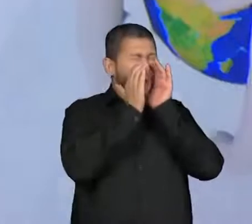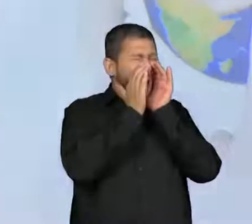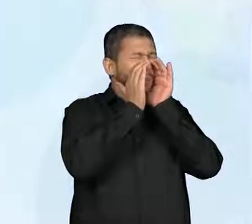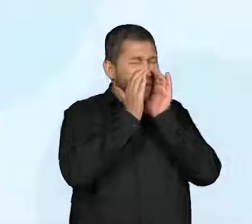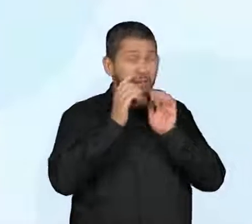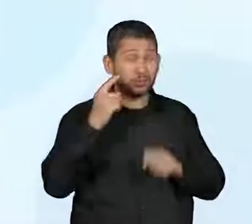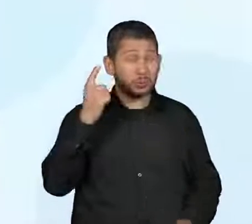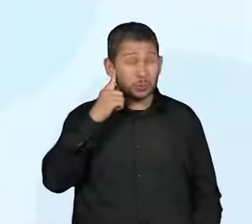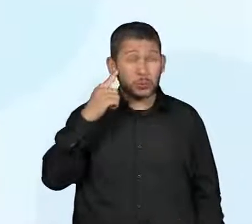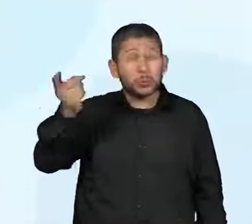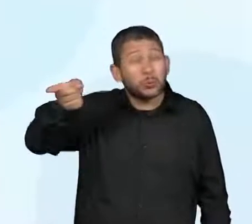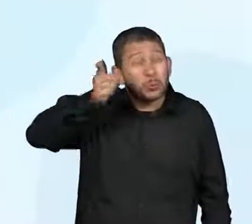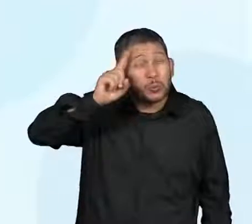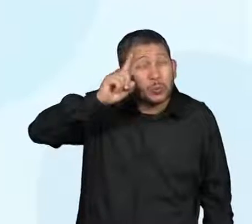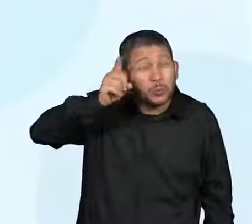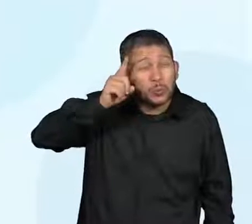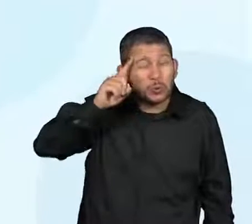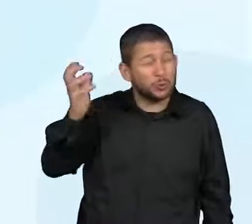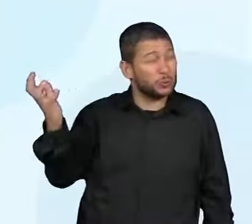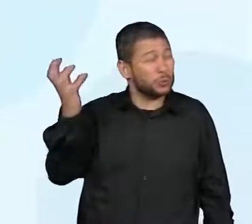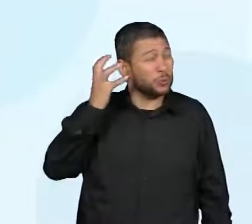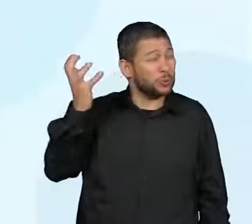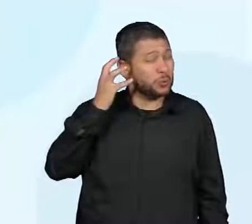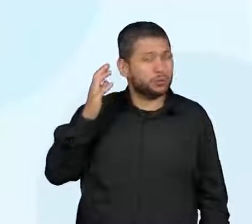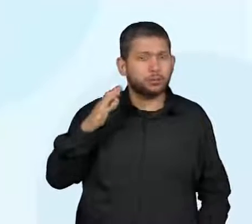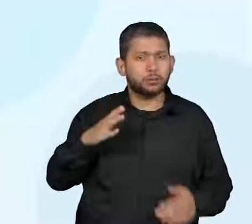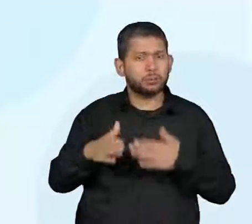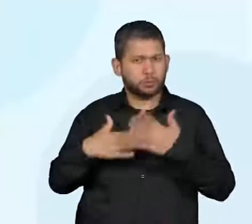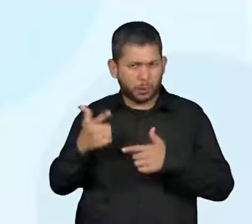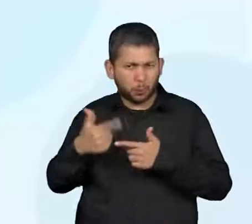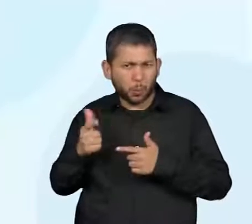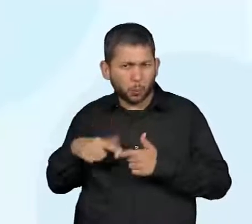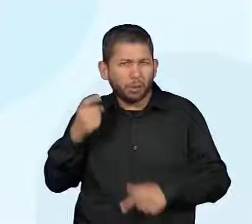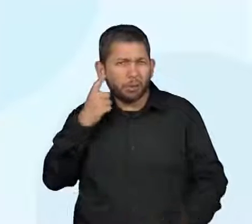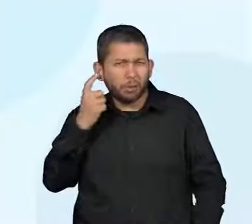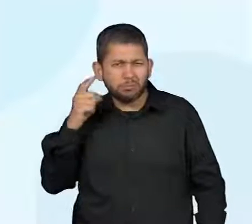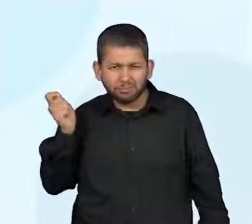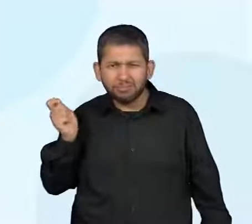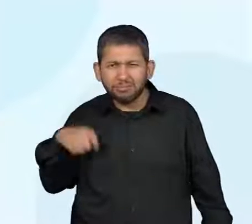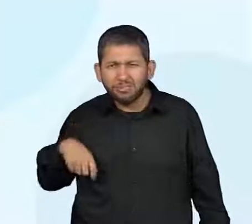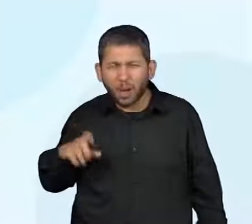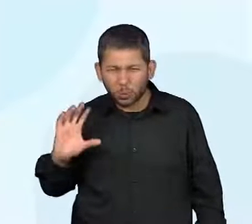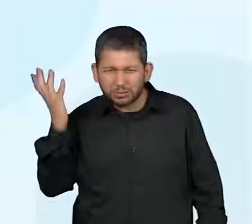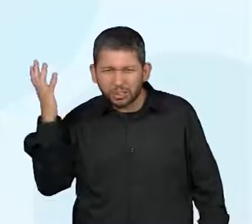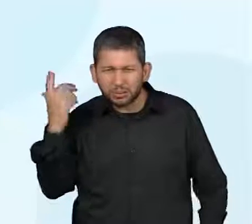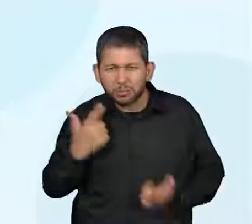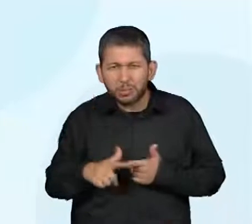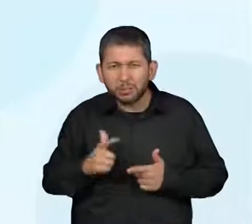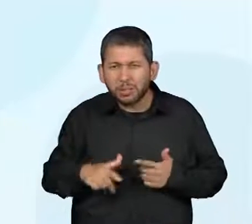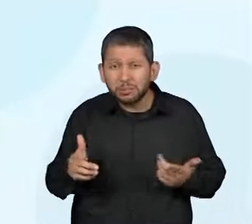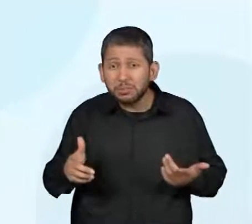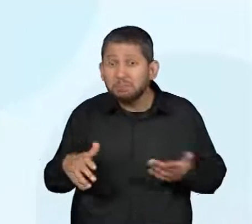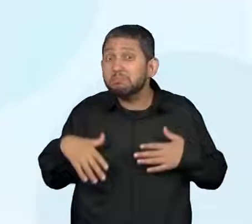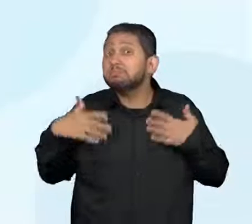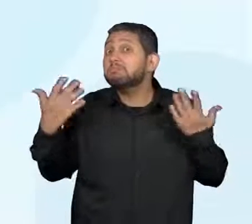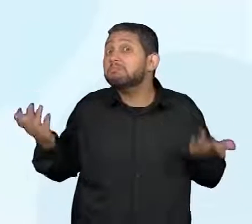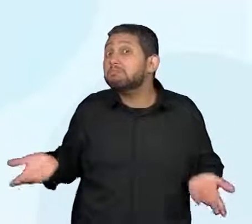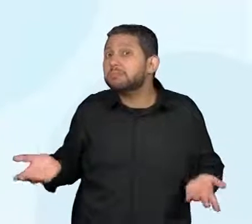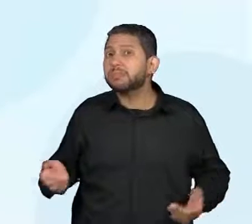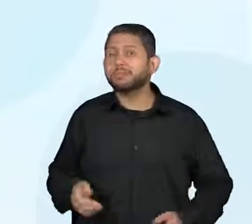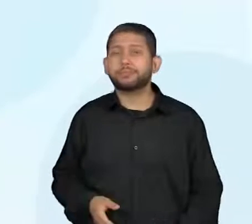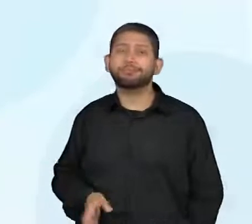constante ali no nosso ouvido pode trazer algum dano à nossa saúde, pode nos prejudicar? E esse